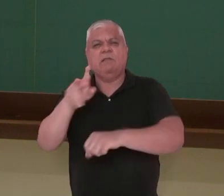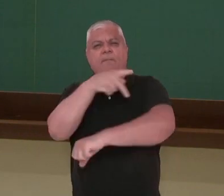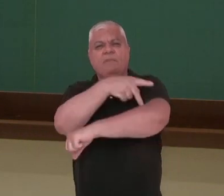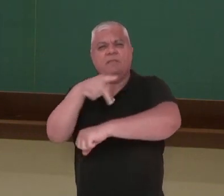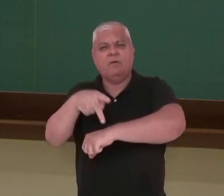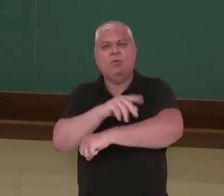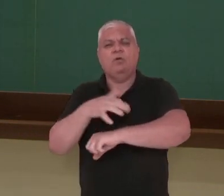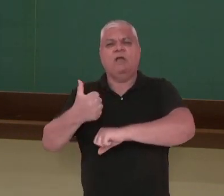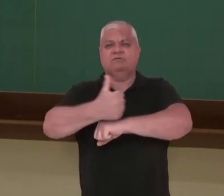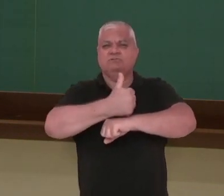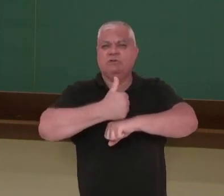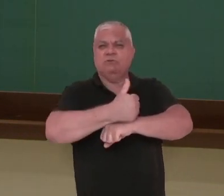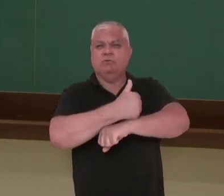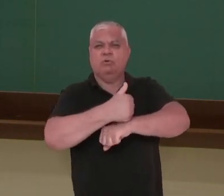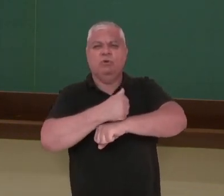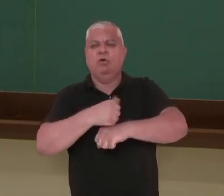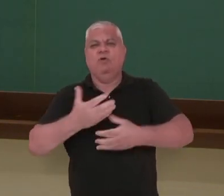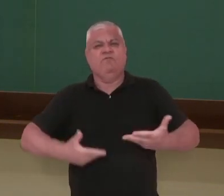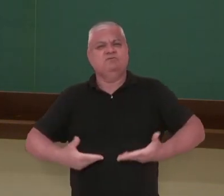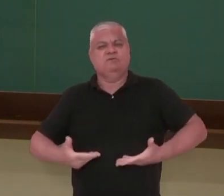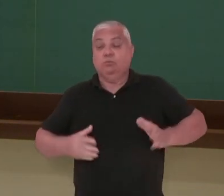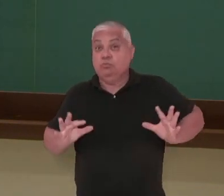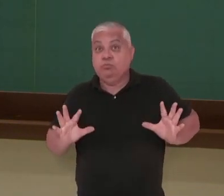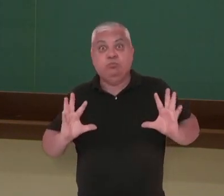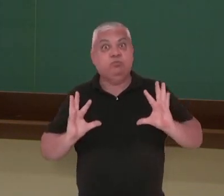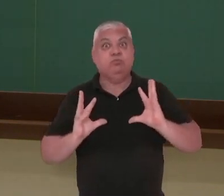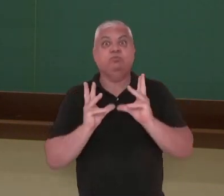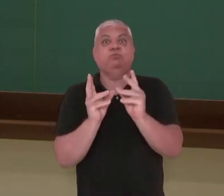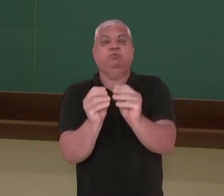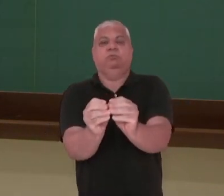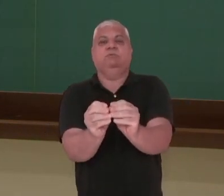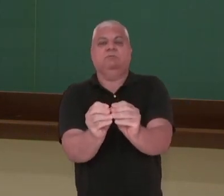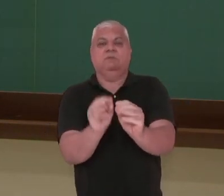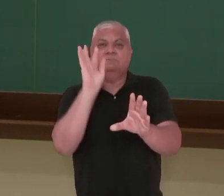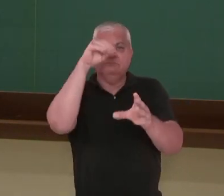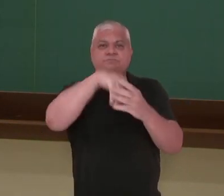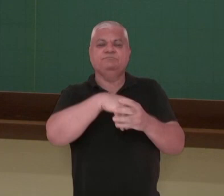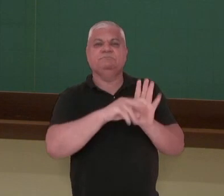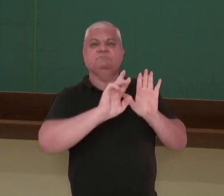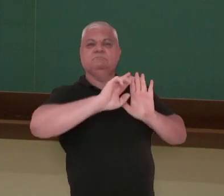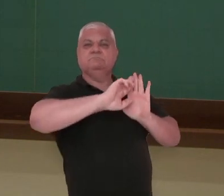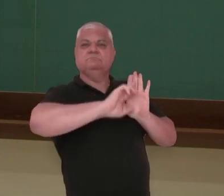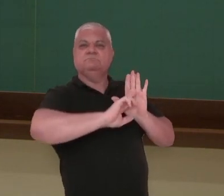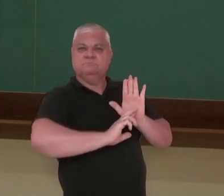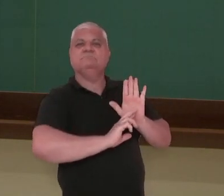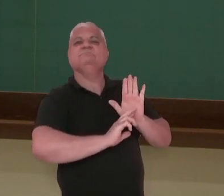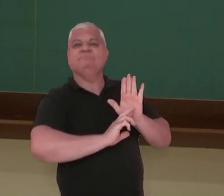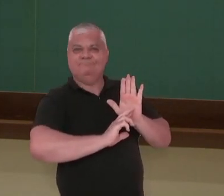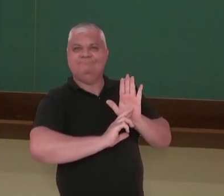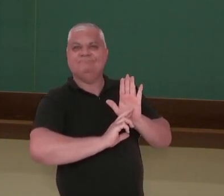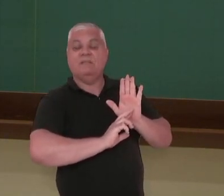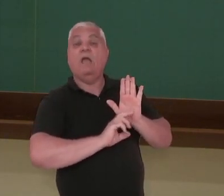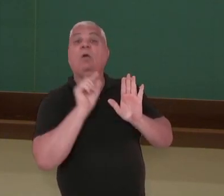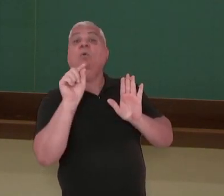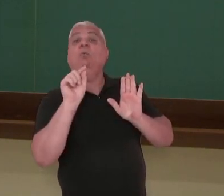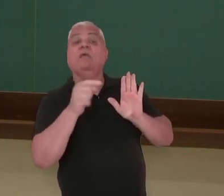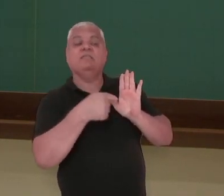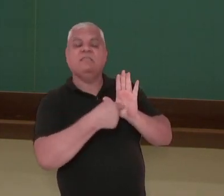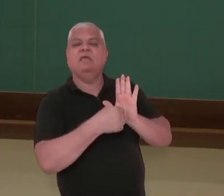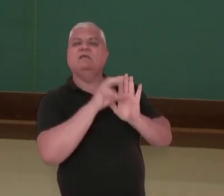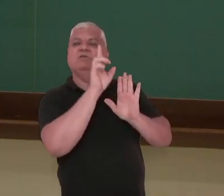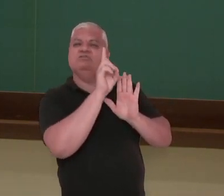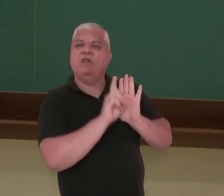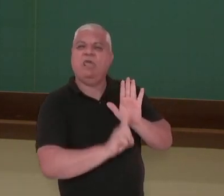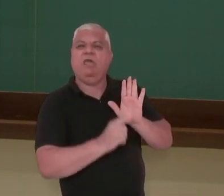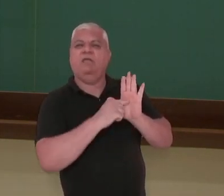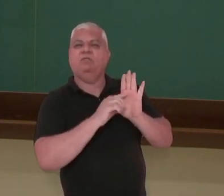equipe diretiva, funcionários, todos eles estão incluídos nesse regimento escolar. E ali diz os direitos e